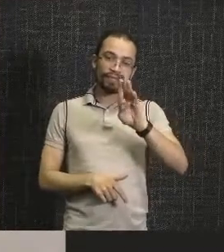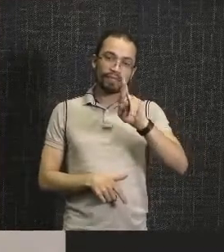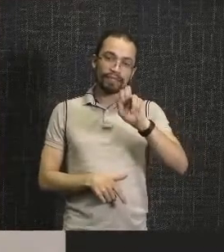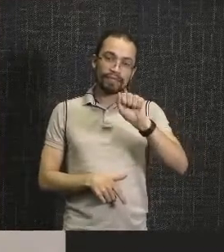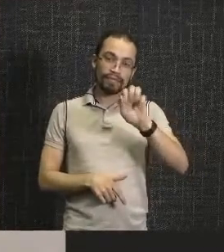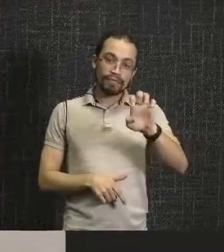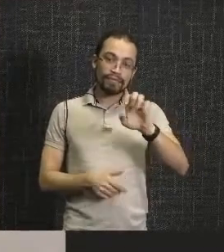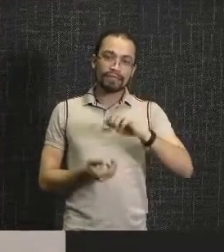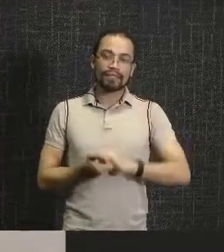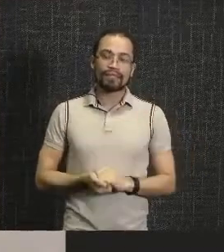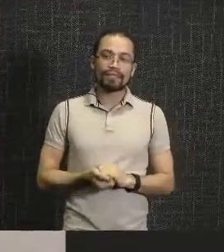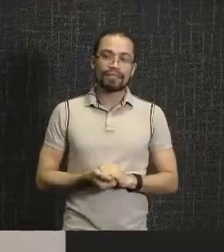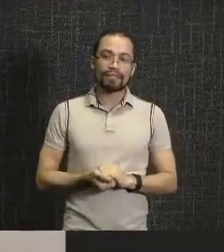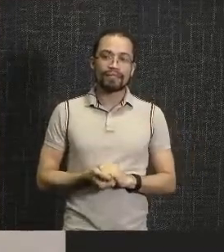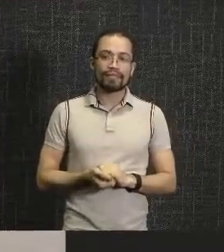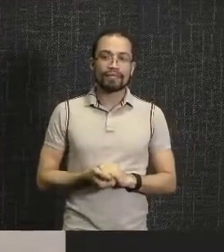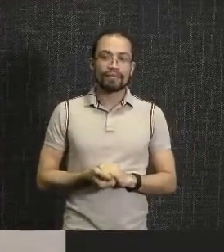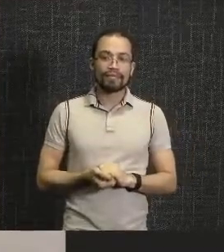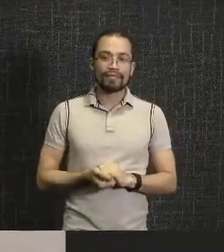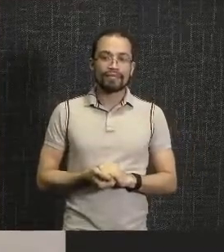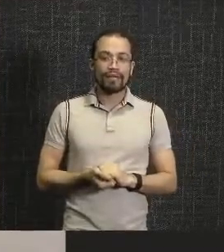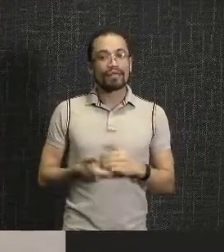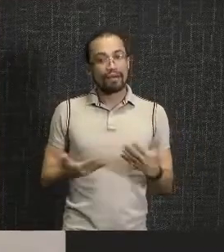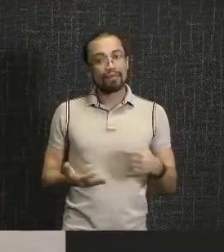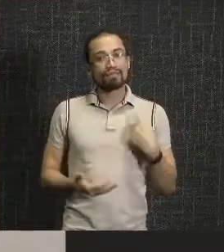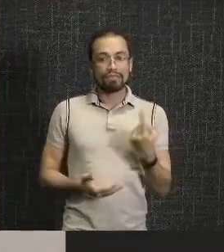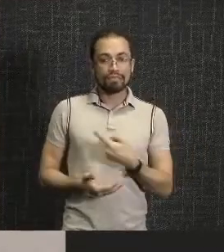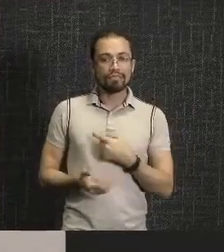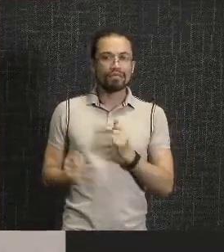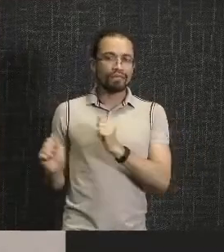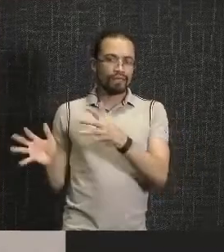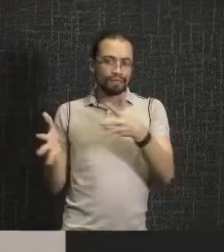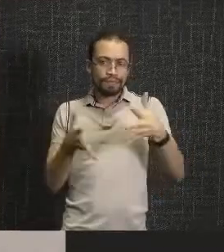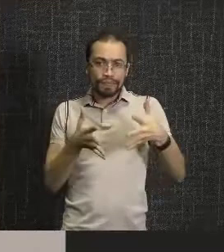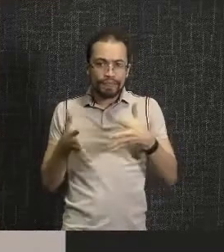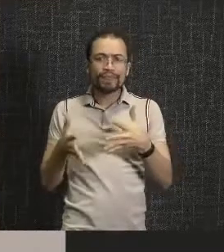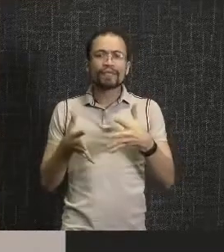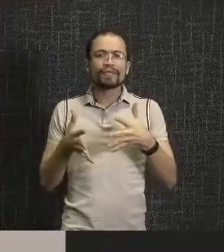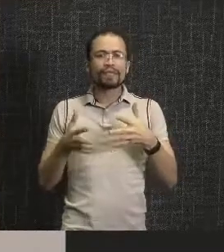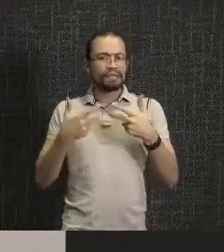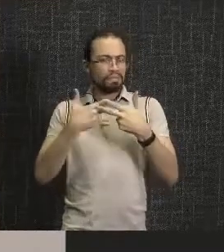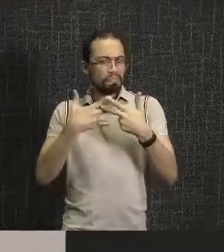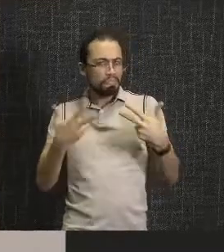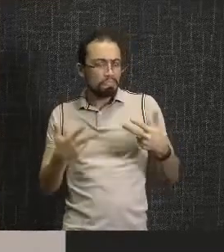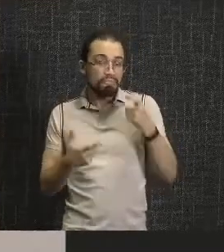recuperação, tem trazido coisas bastante interessantes. E tem um ponto